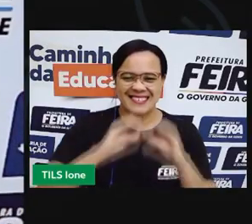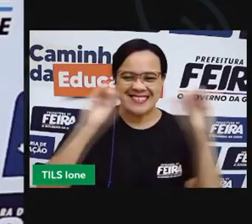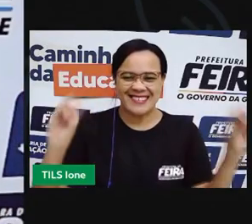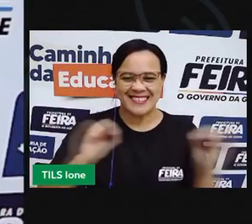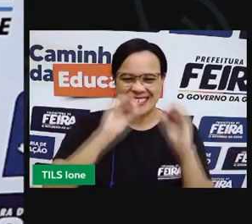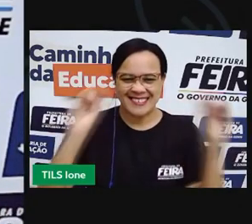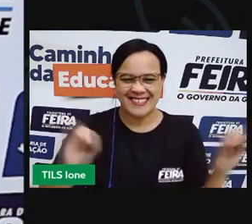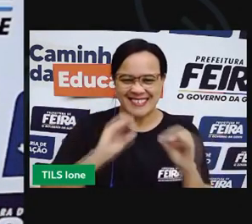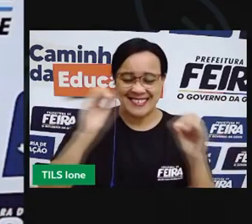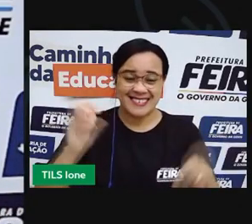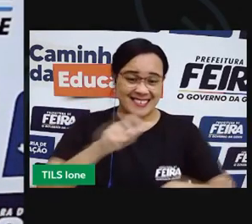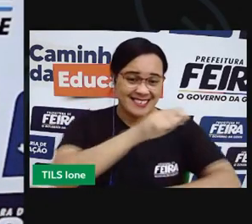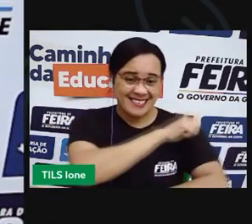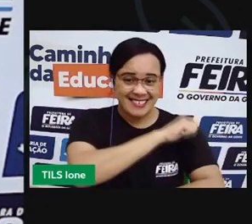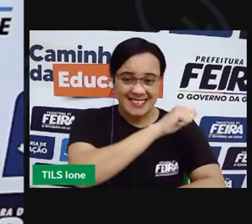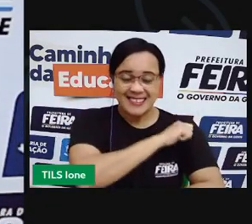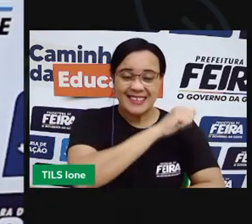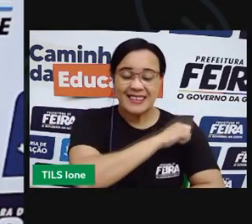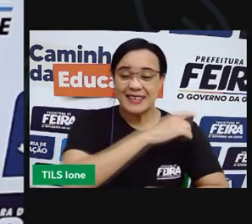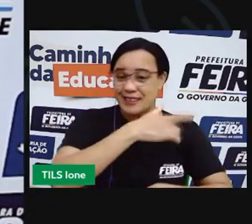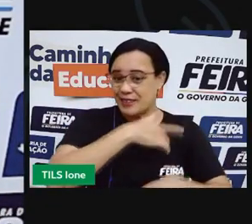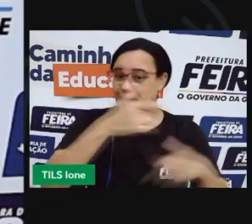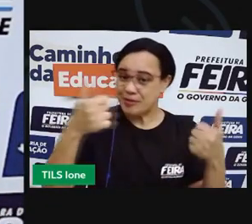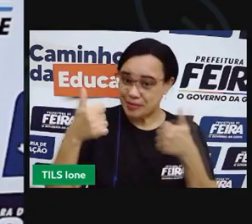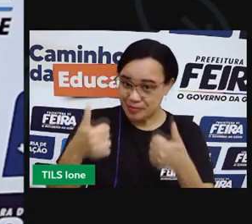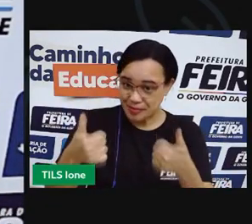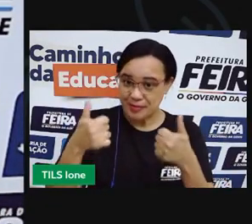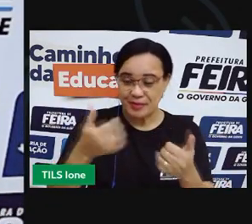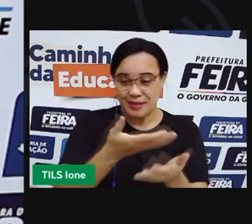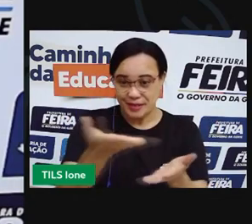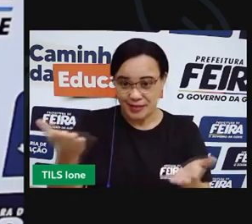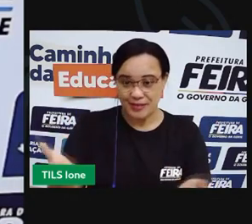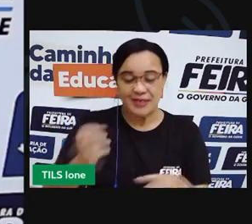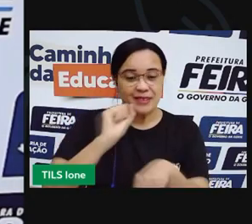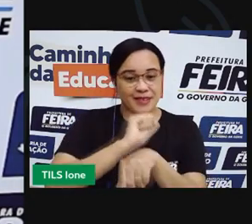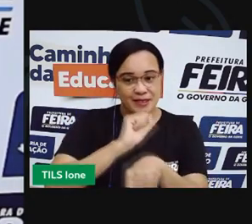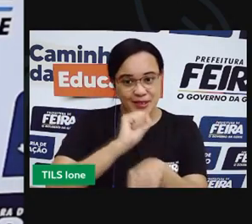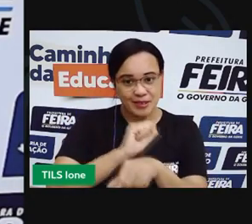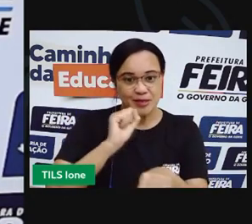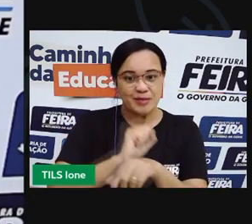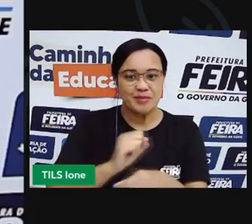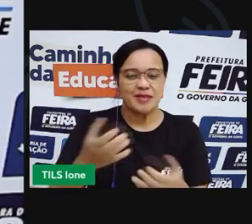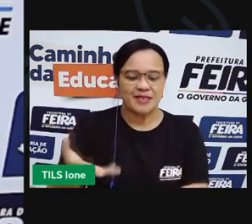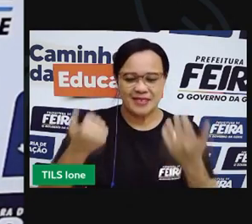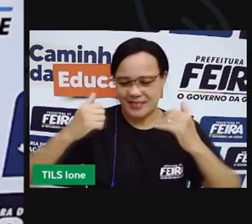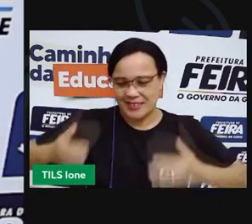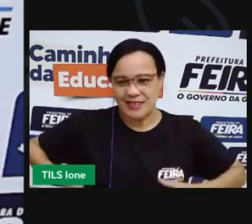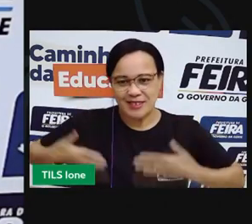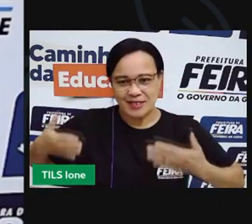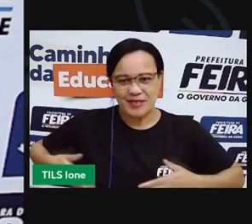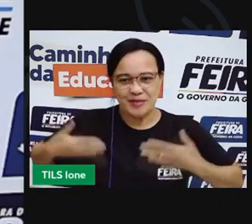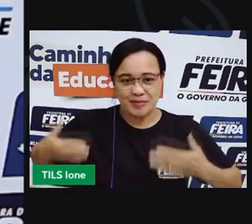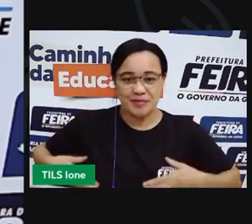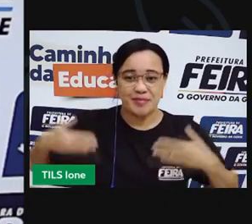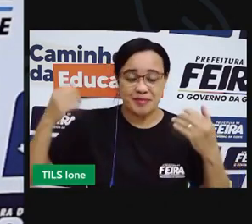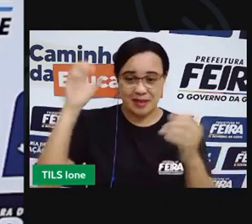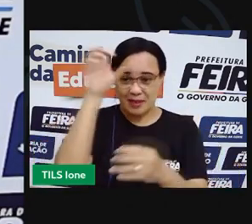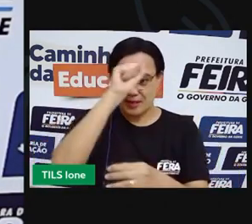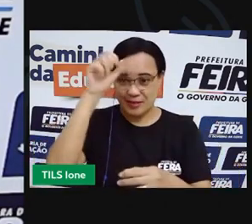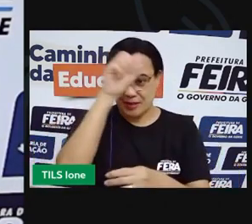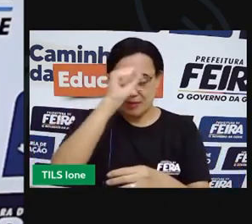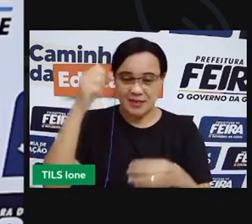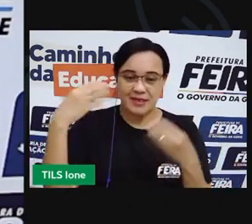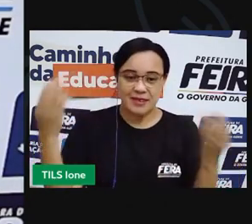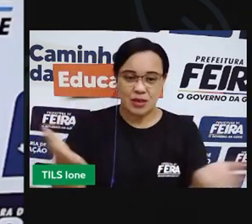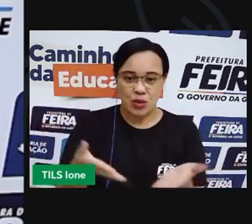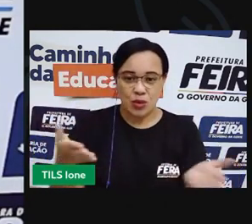Olá, garotada! Tudo bem com vocês? Espero que estejam animados para começar mais um momento de aprendizagem. Hoje